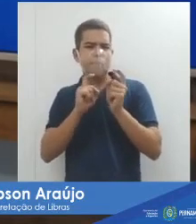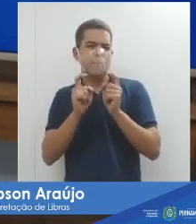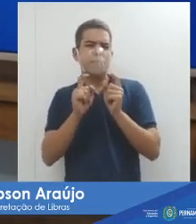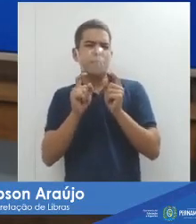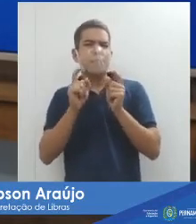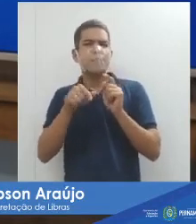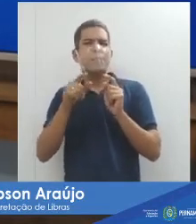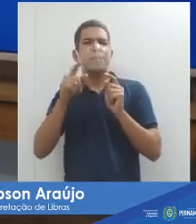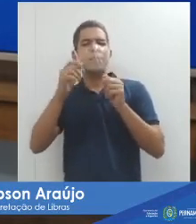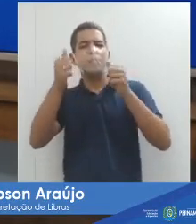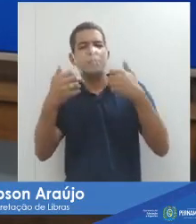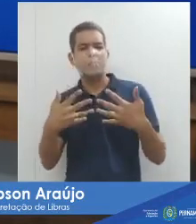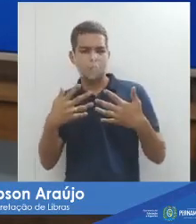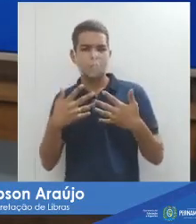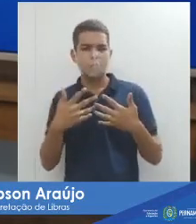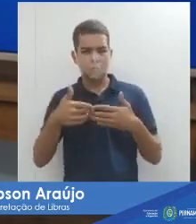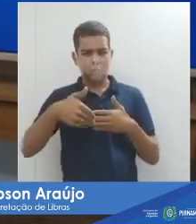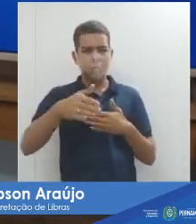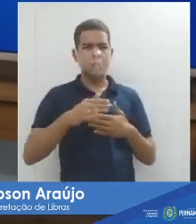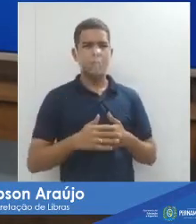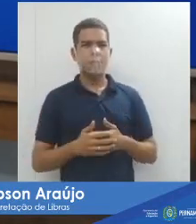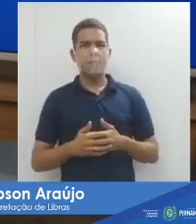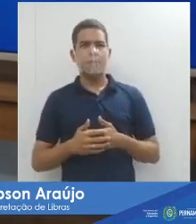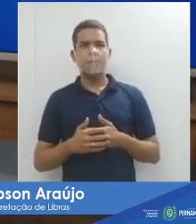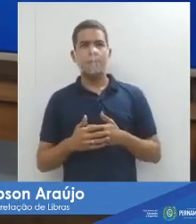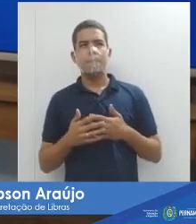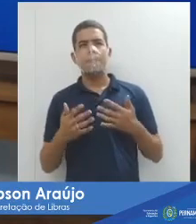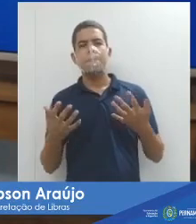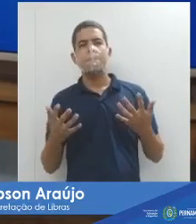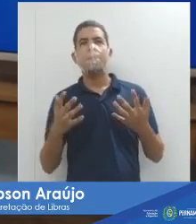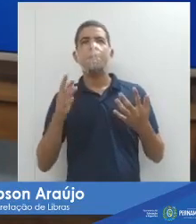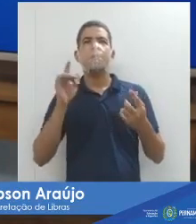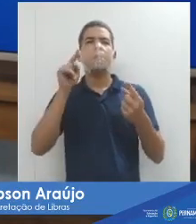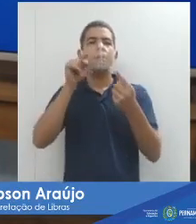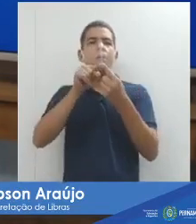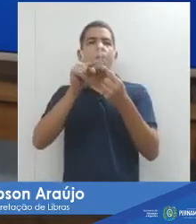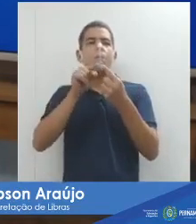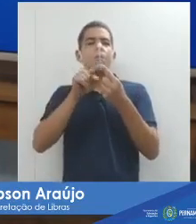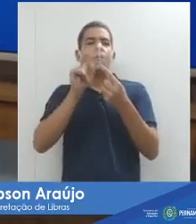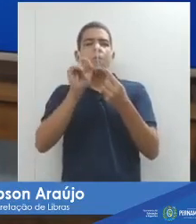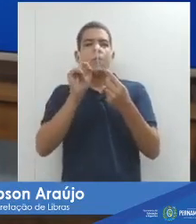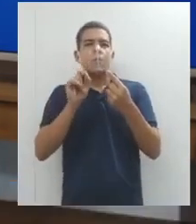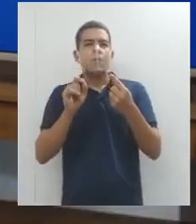agora, antes de prosseguir, tá certo? No que diz respeito ao seguinte: